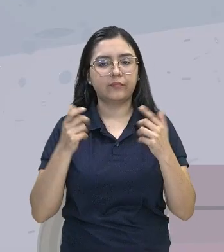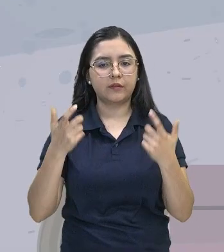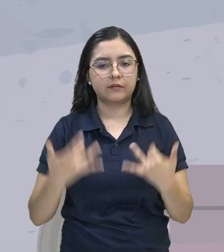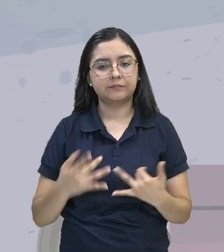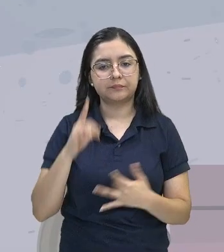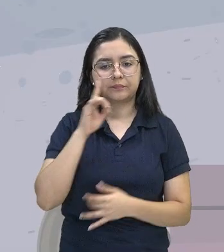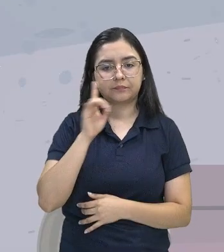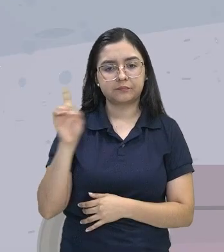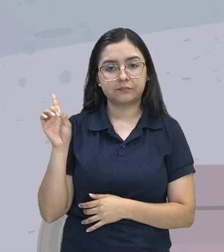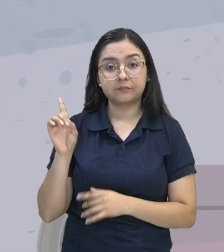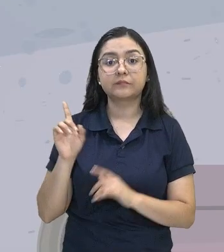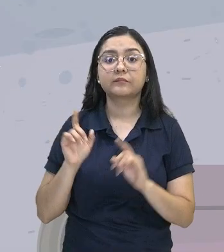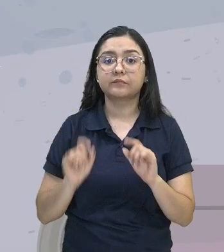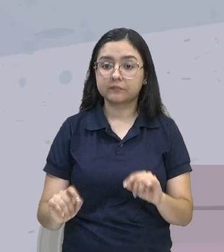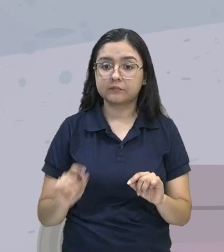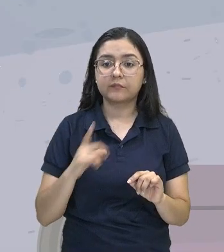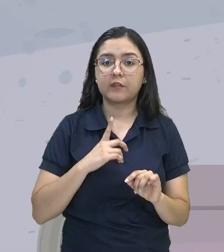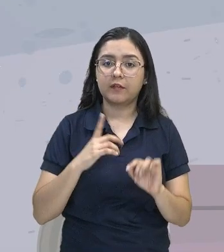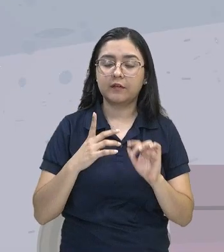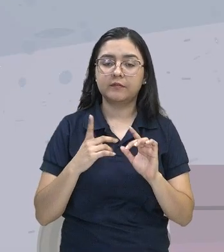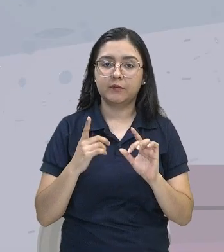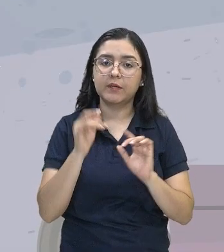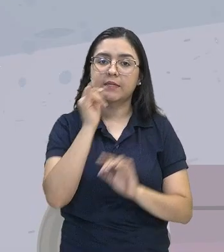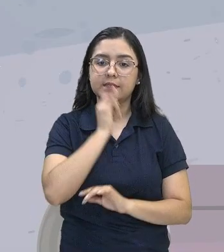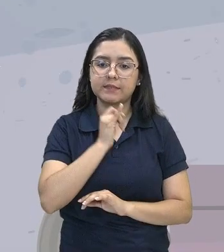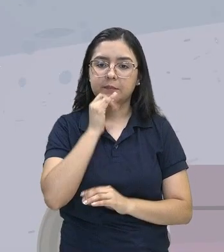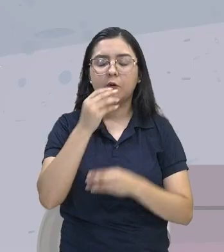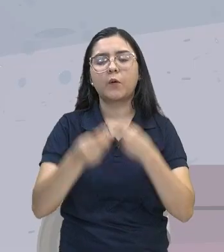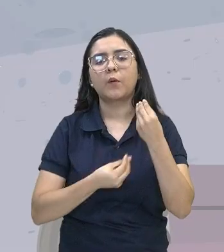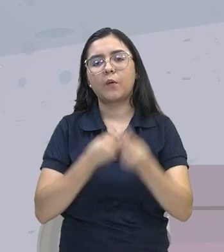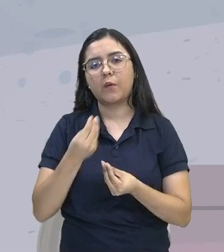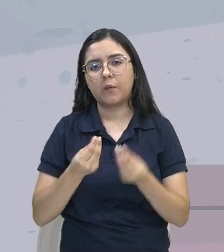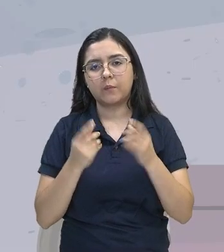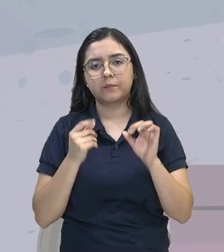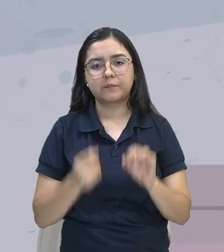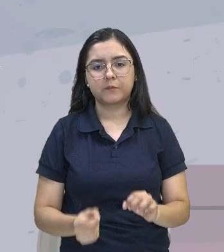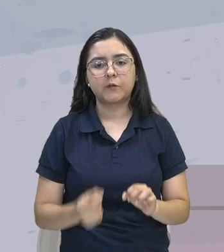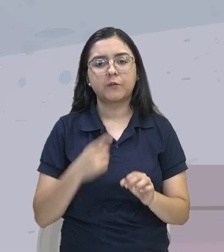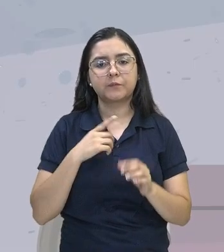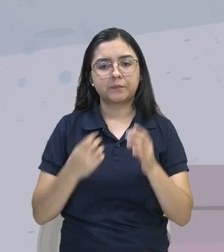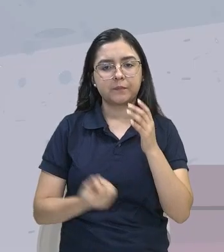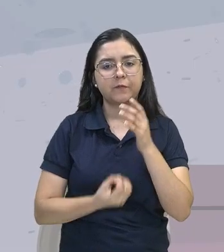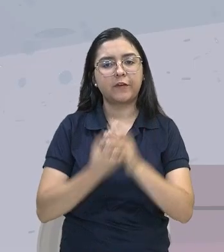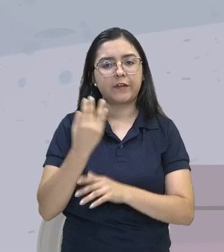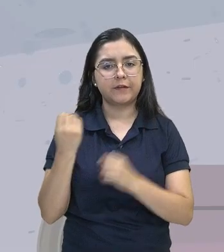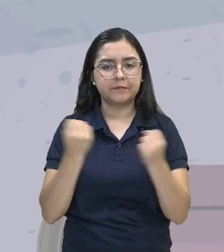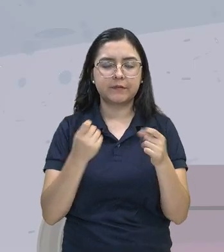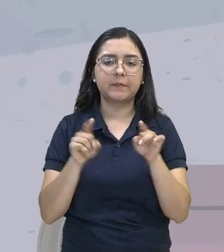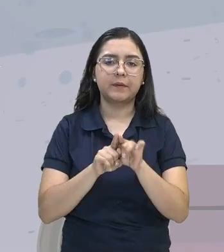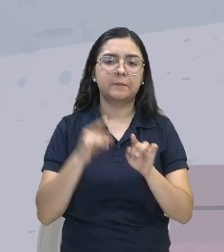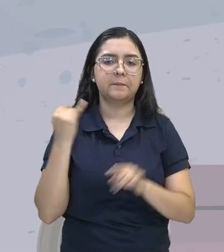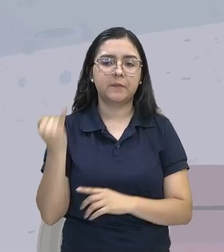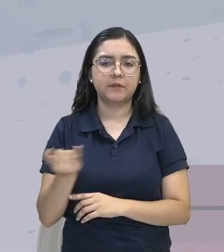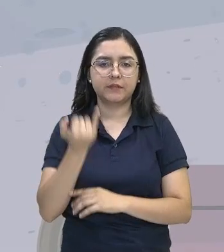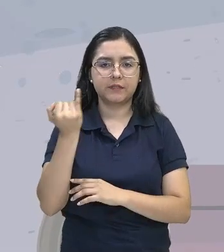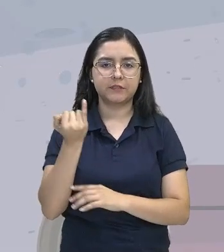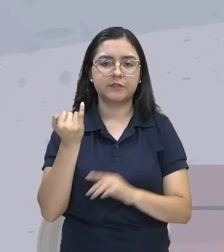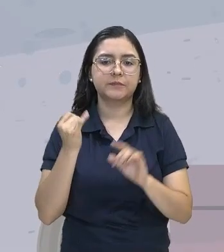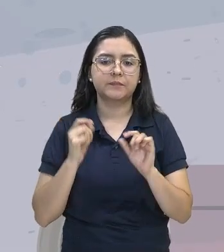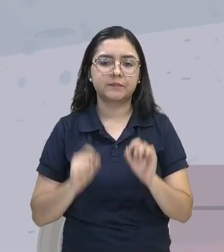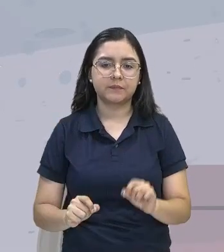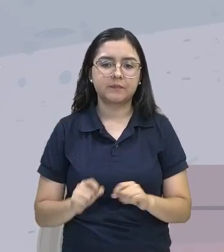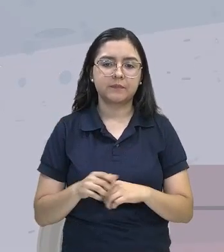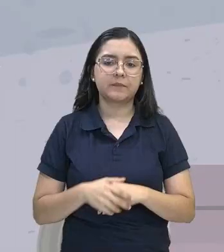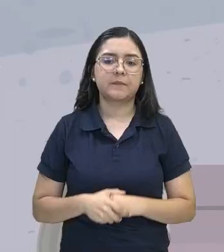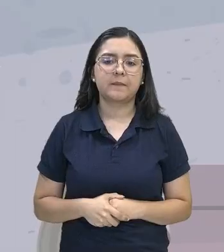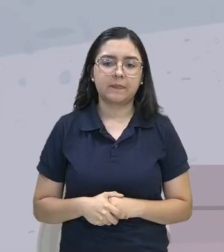aqui atrás é um exemplo bem prático de como o automóvel surgiu e de como ele foi importante também nesse